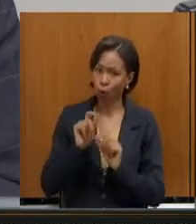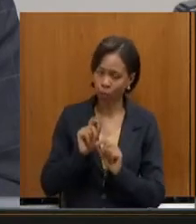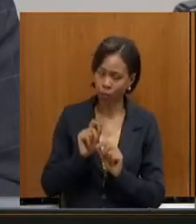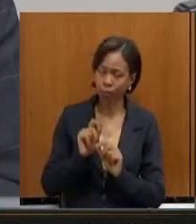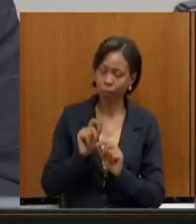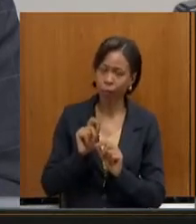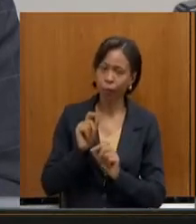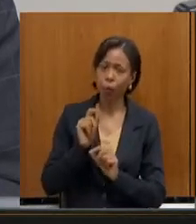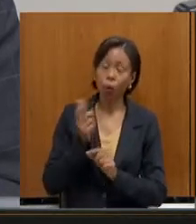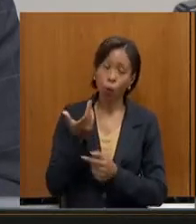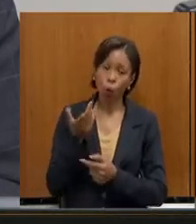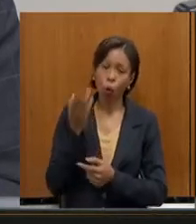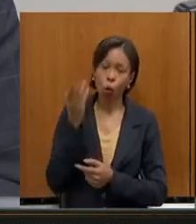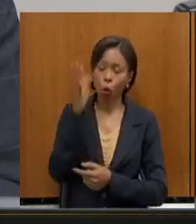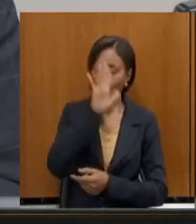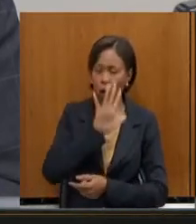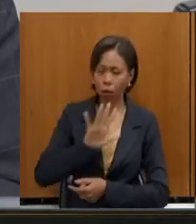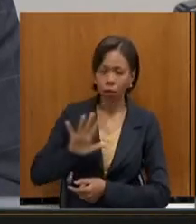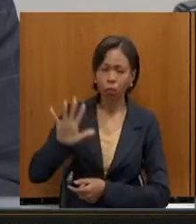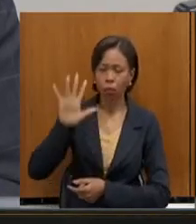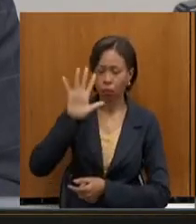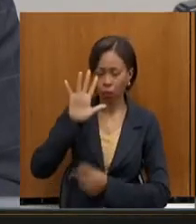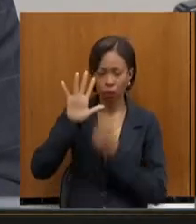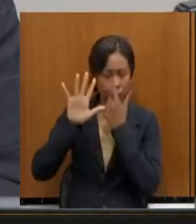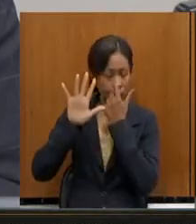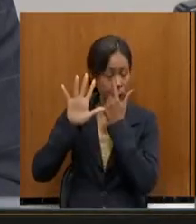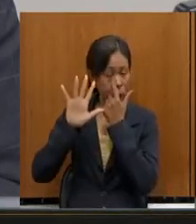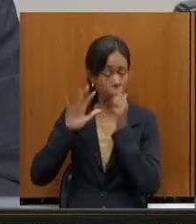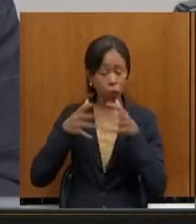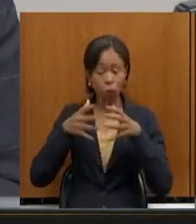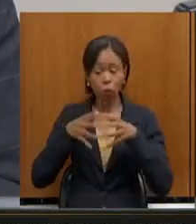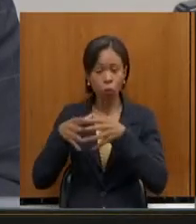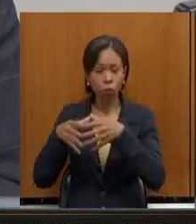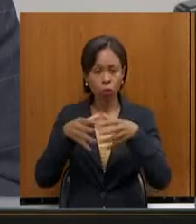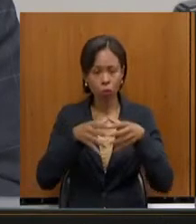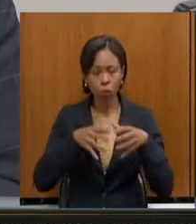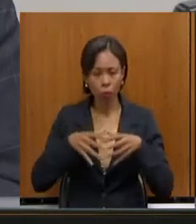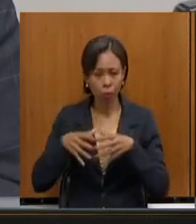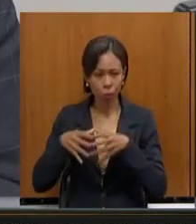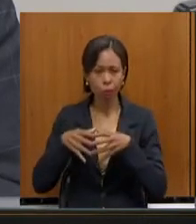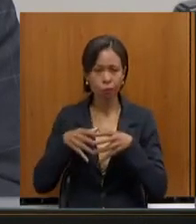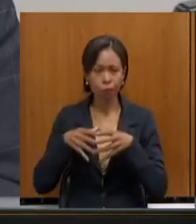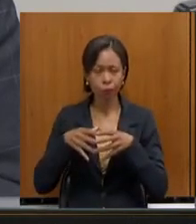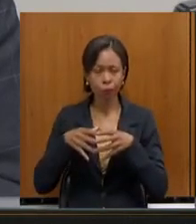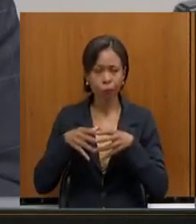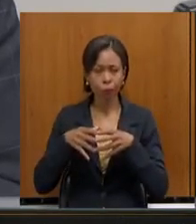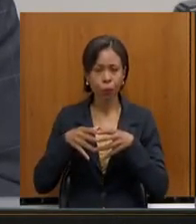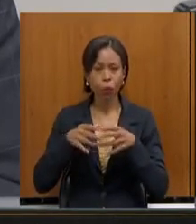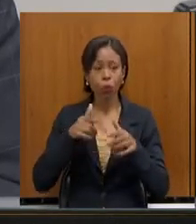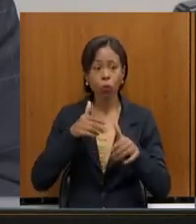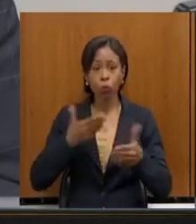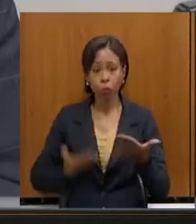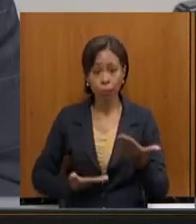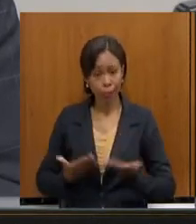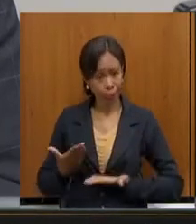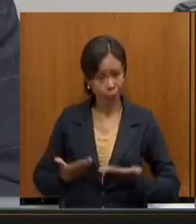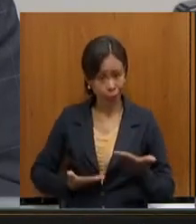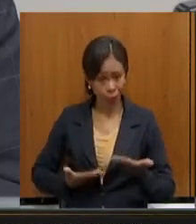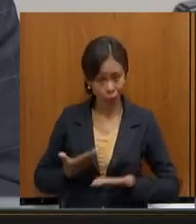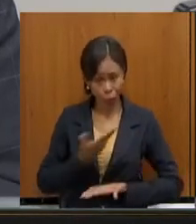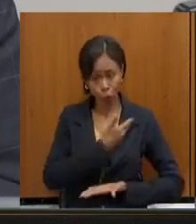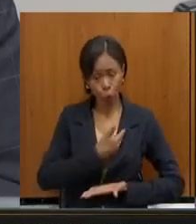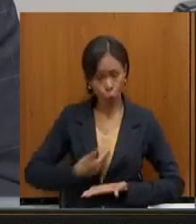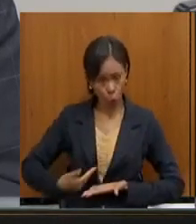os blocos de referência para a prestação regionalizada dos serviços públicos de saneamento básico e nós estamos aí